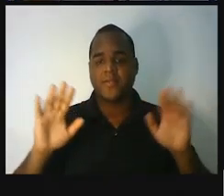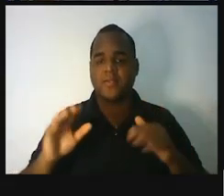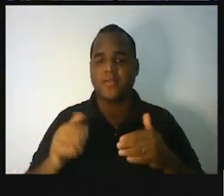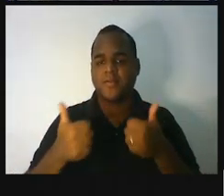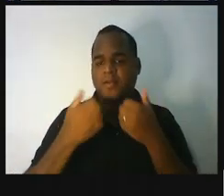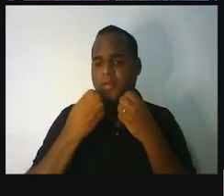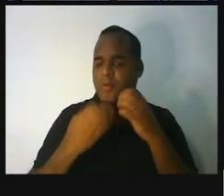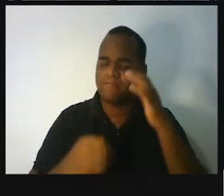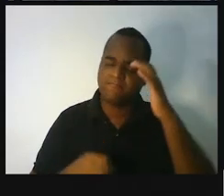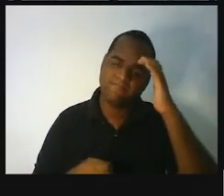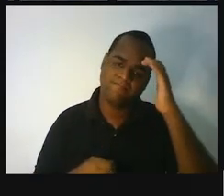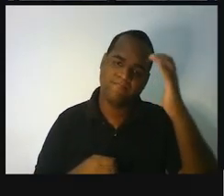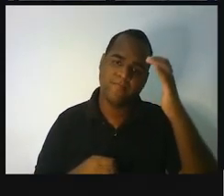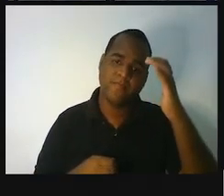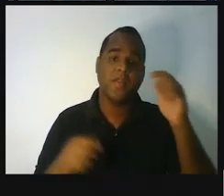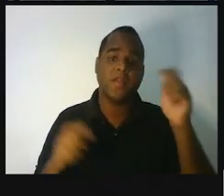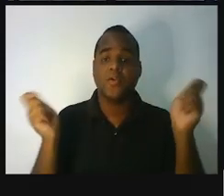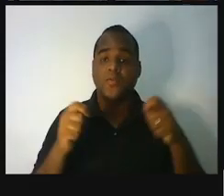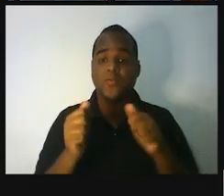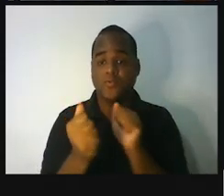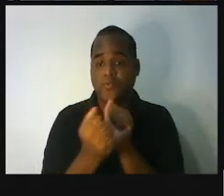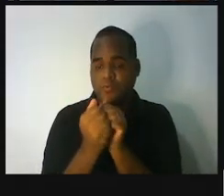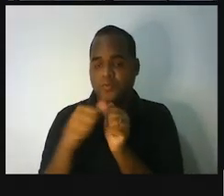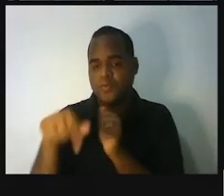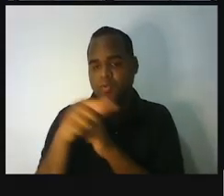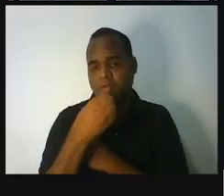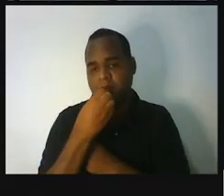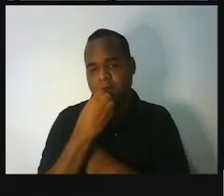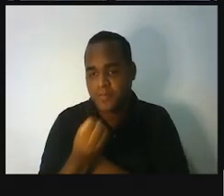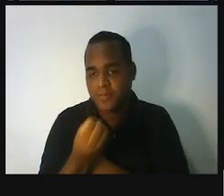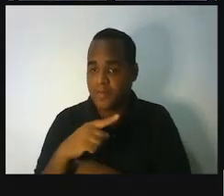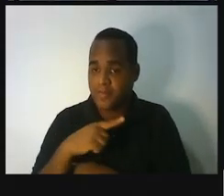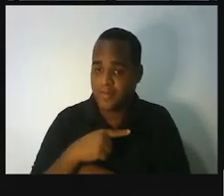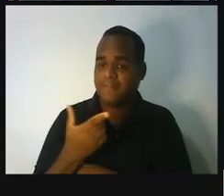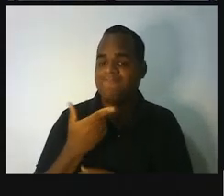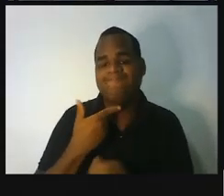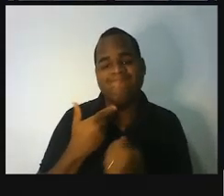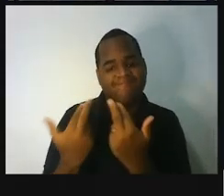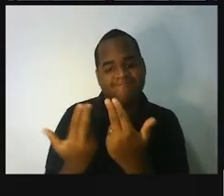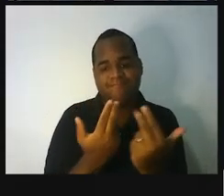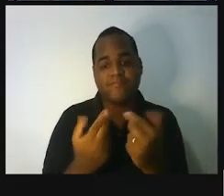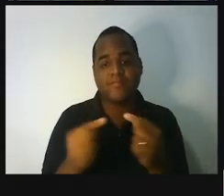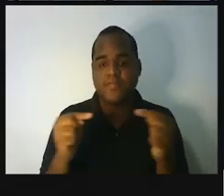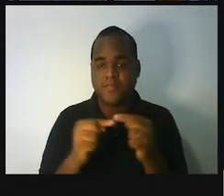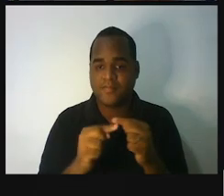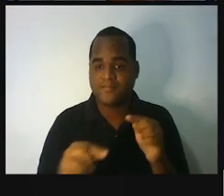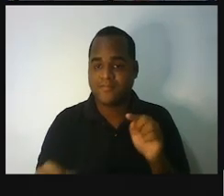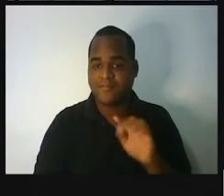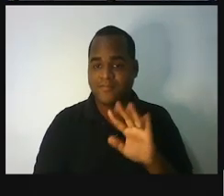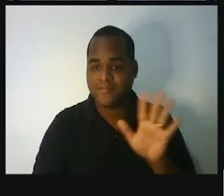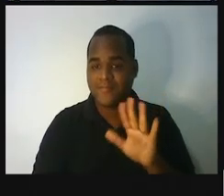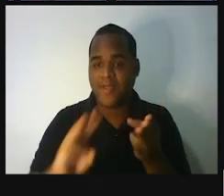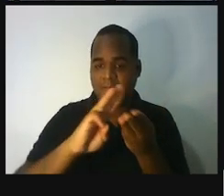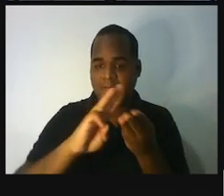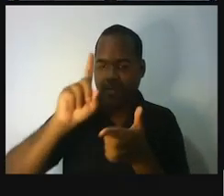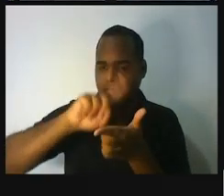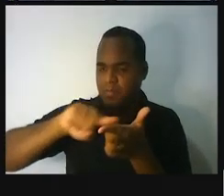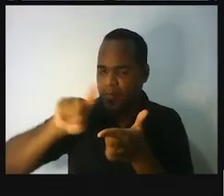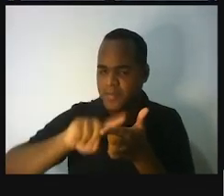foi muito bacana estar mais uma vez aqui para vocês. Eu espero que para vocês seja da mesma forma. Até a próxima. Não esquece,